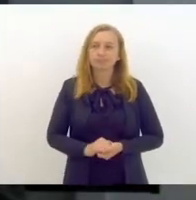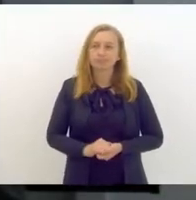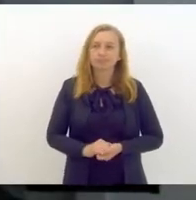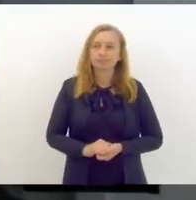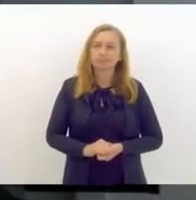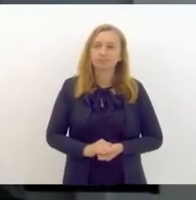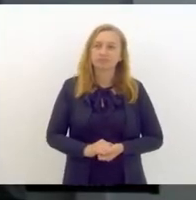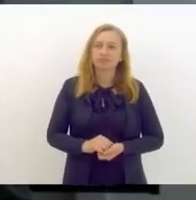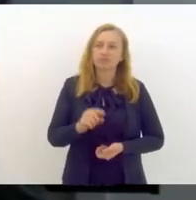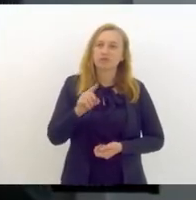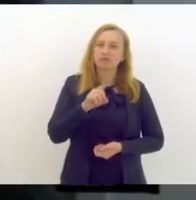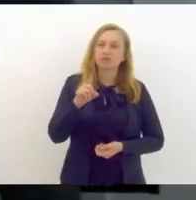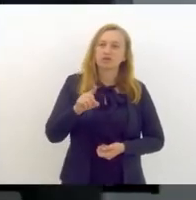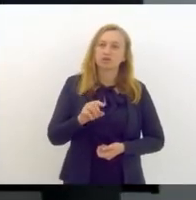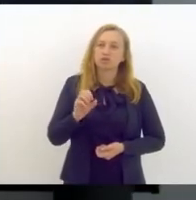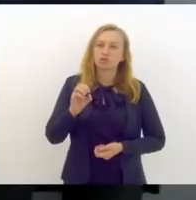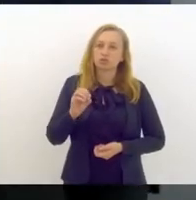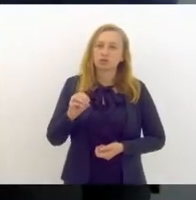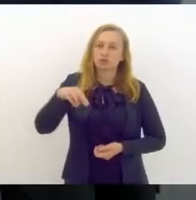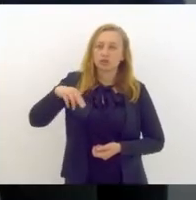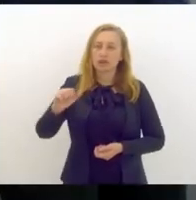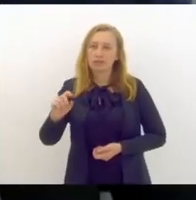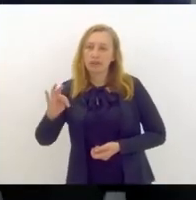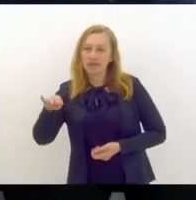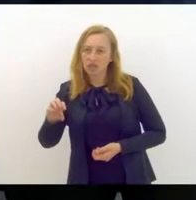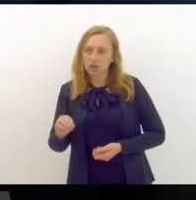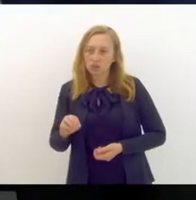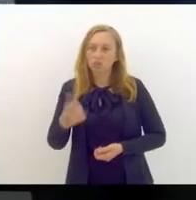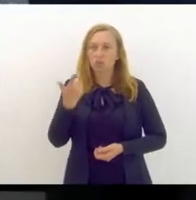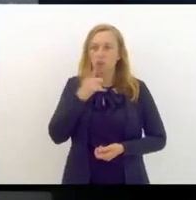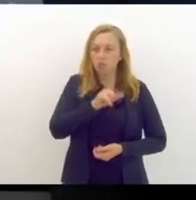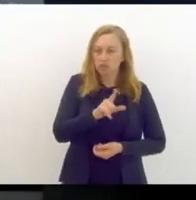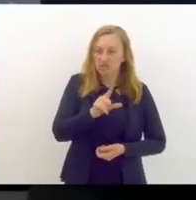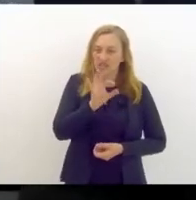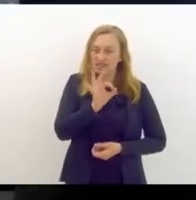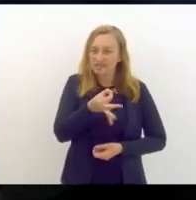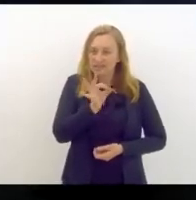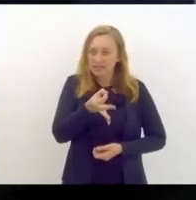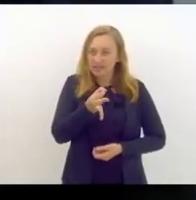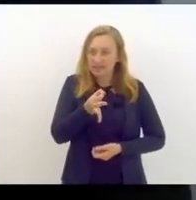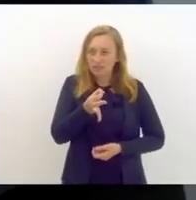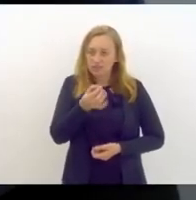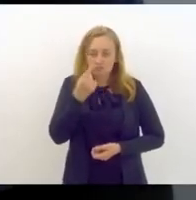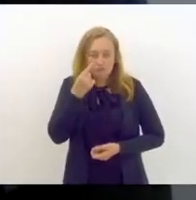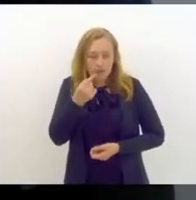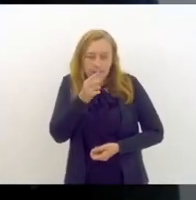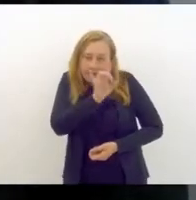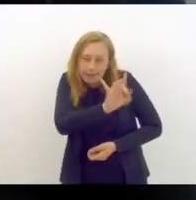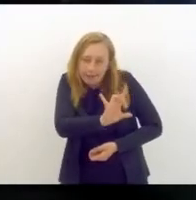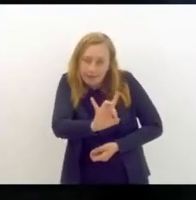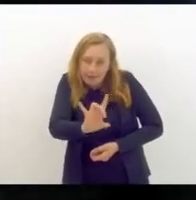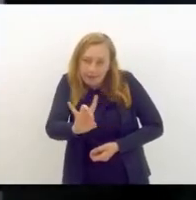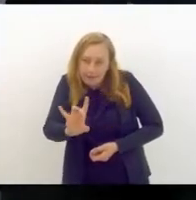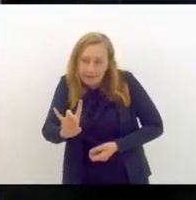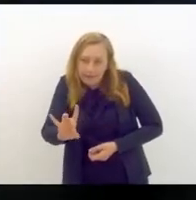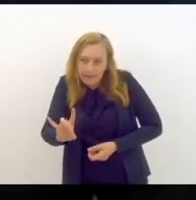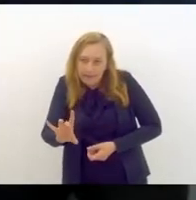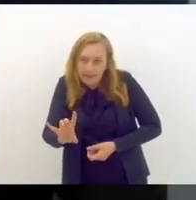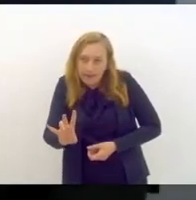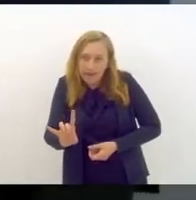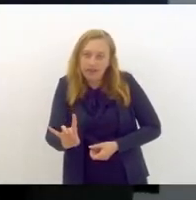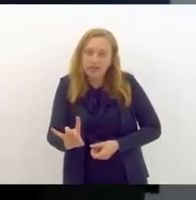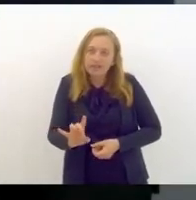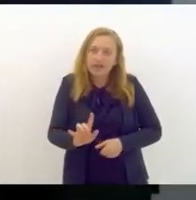elaborar o zoneamento da unidade, e a gente consegue muito pontualmente identificar cada situação específica dentro